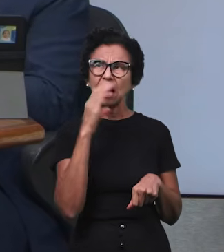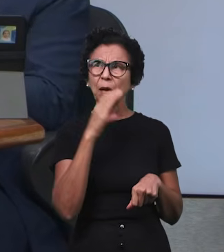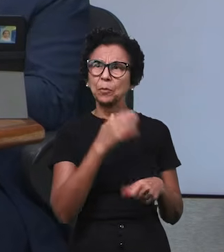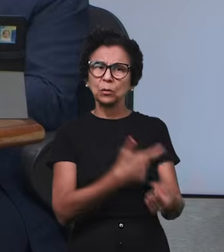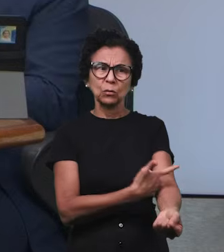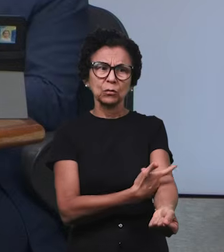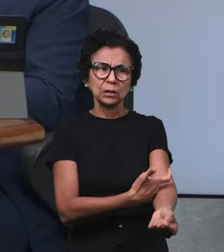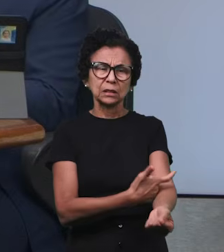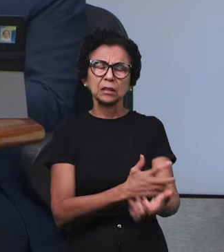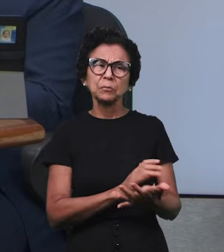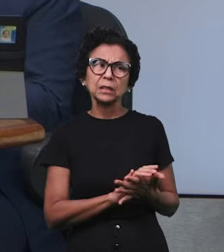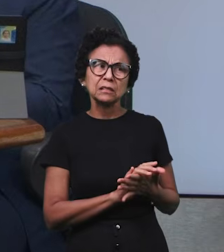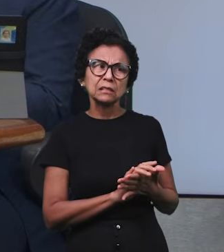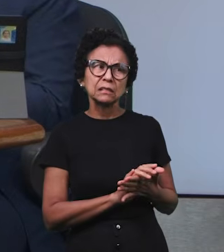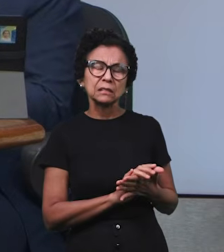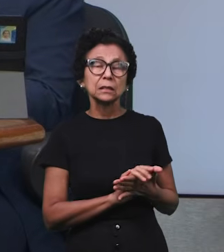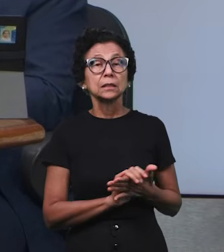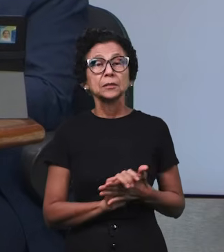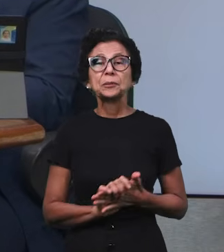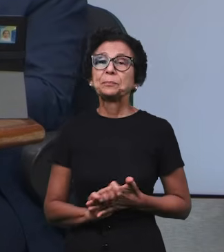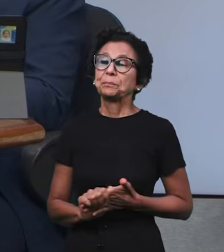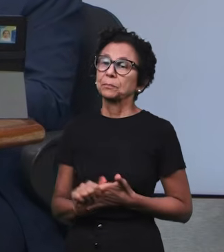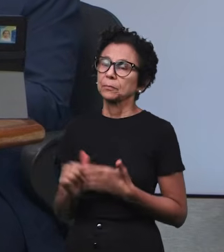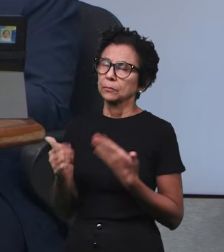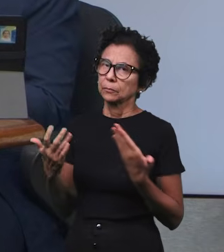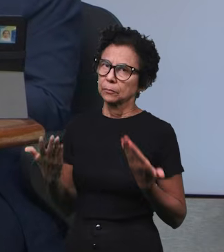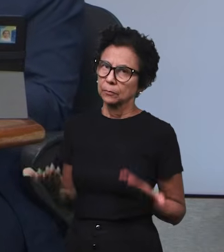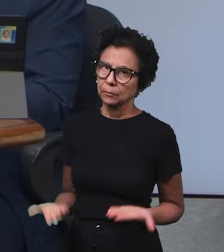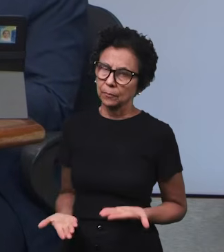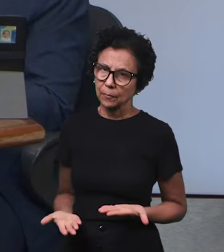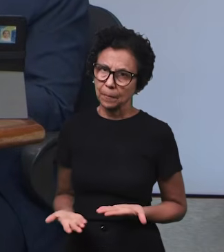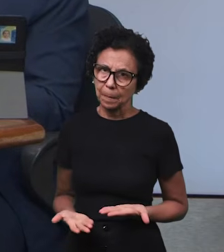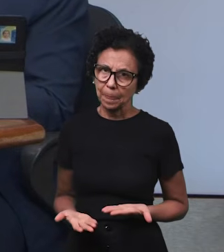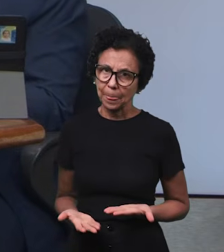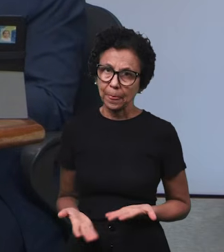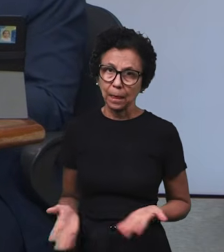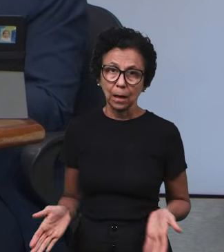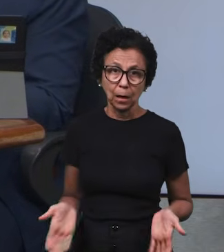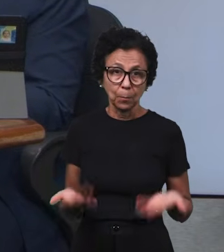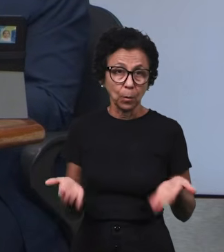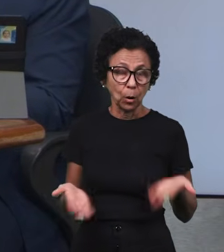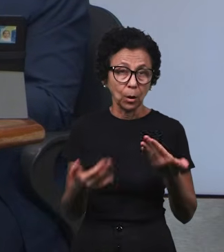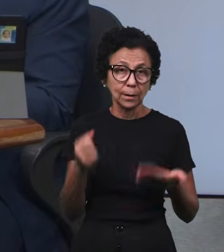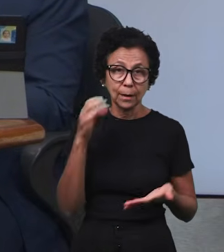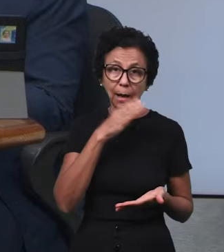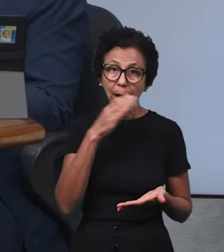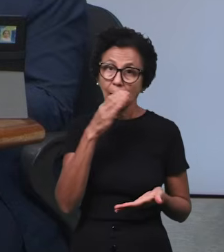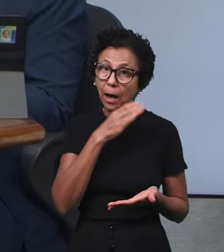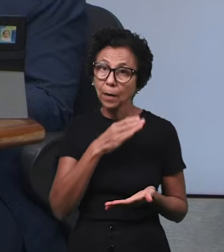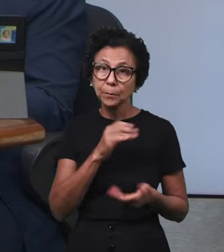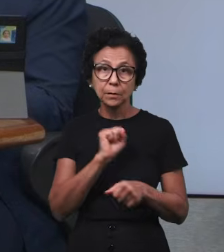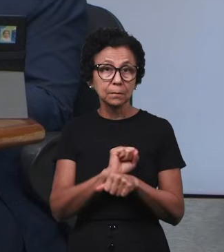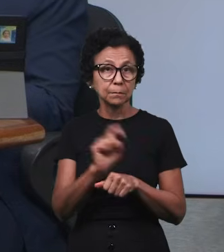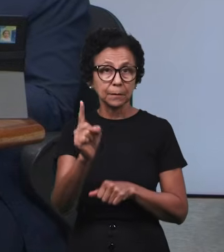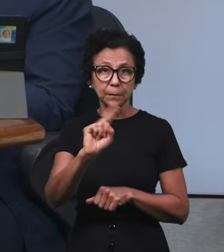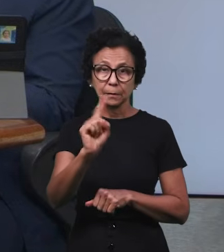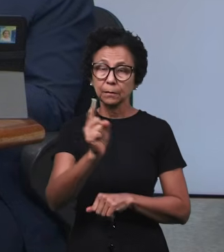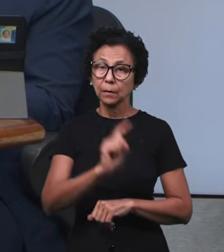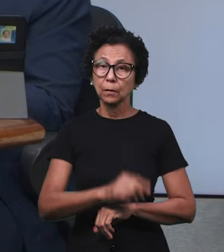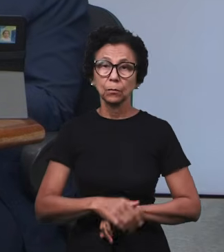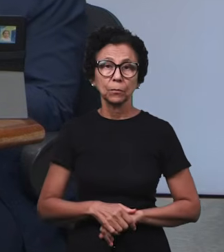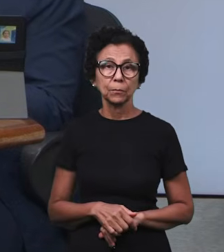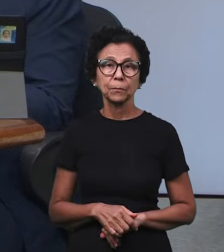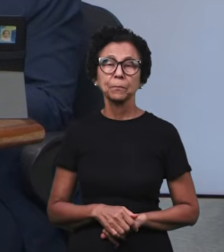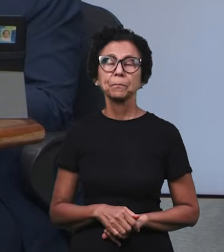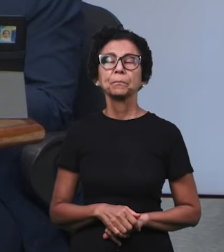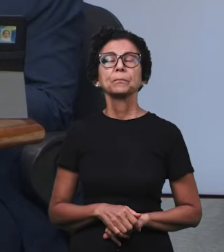fazer o exame? A gente sempre estimula que a pessoa vá antes do problema acontecer, né?